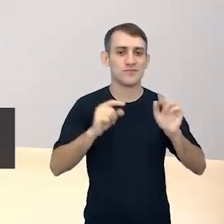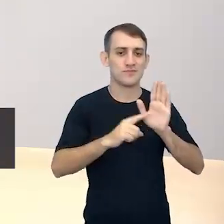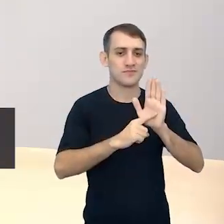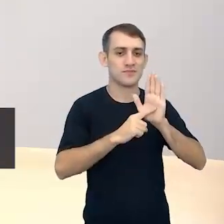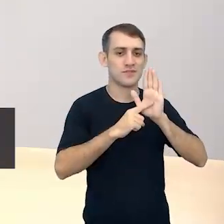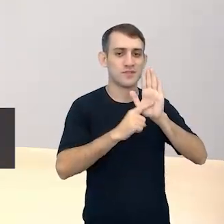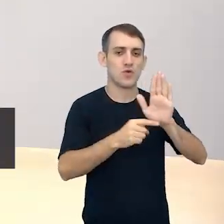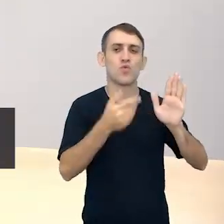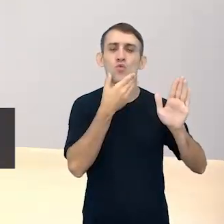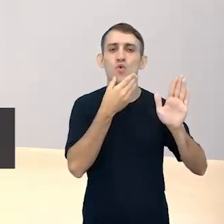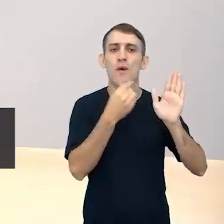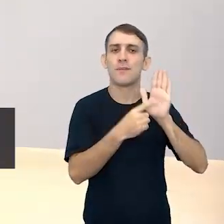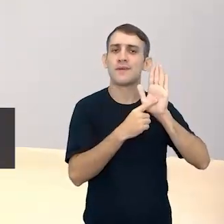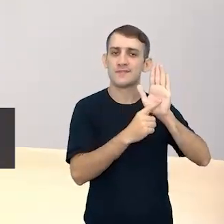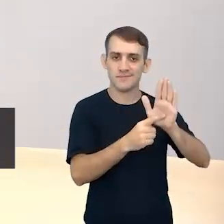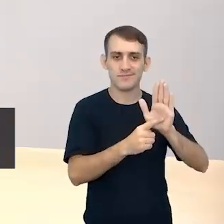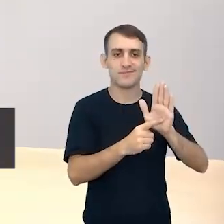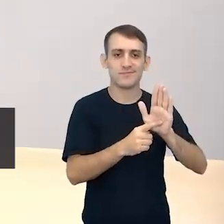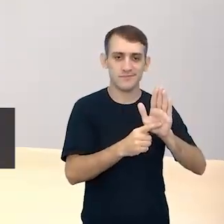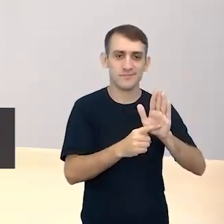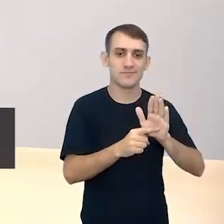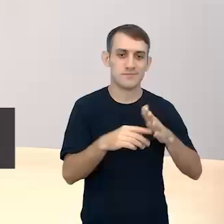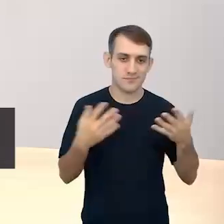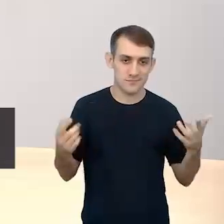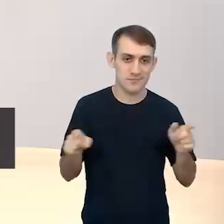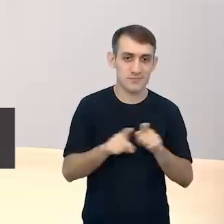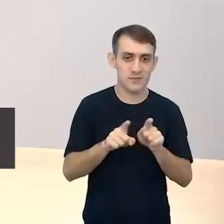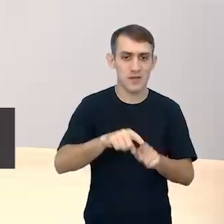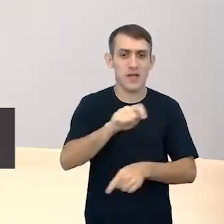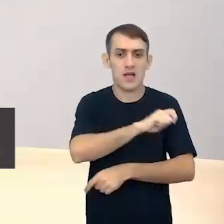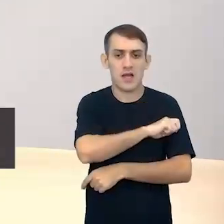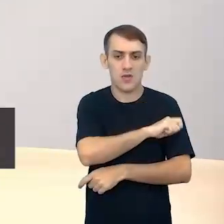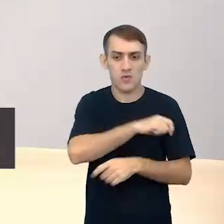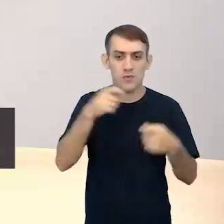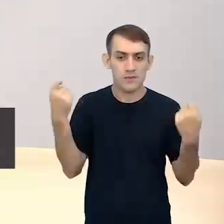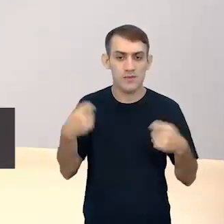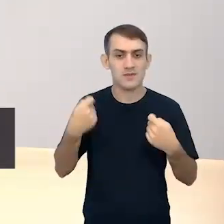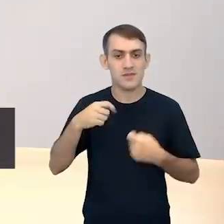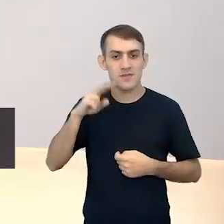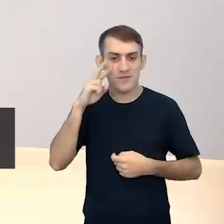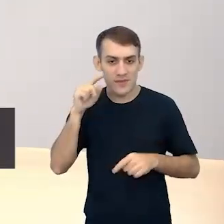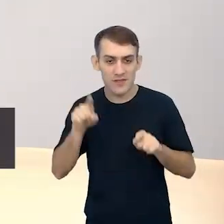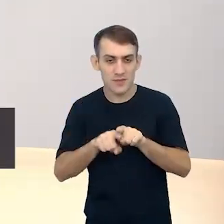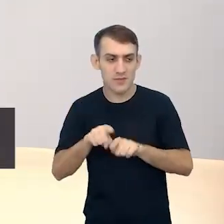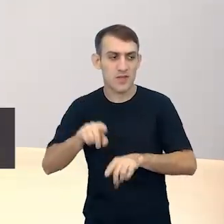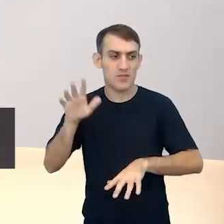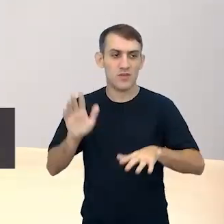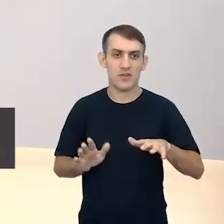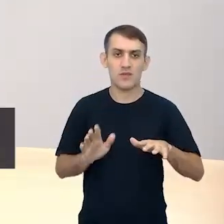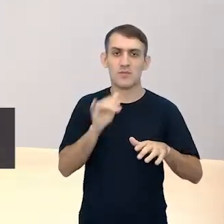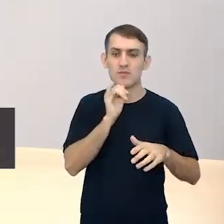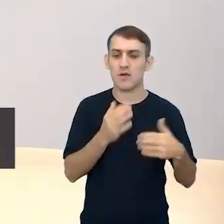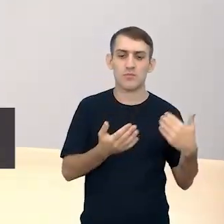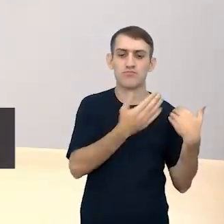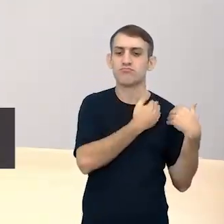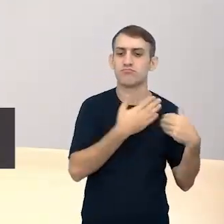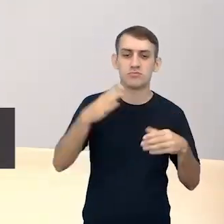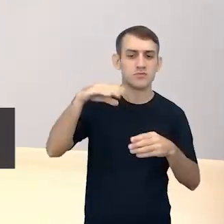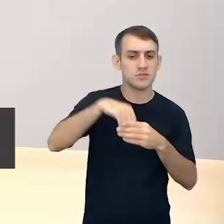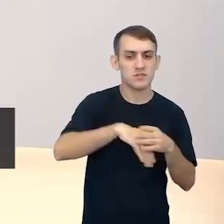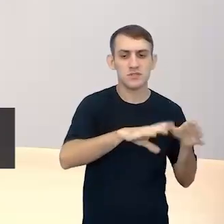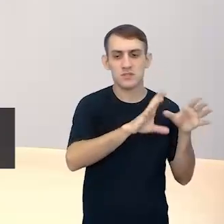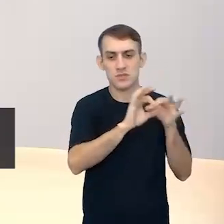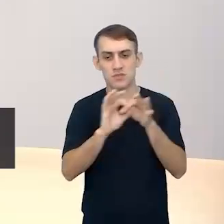feita por um homem. Que também, a ONU também tem que ver rever seu papel aí dentro desse contexto, porque